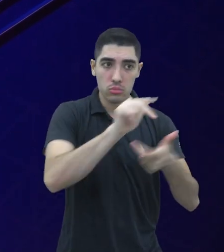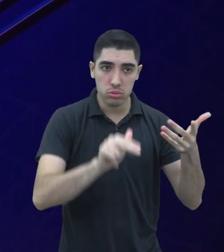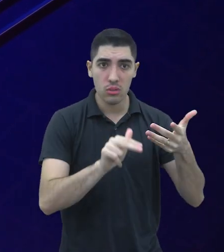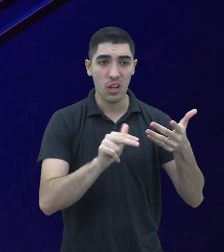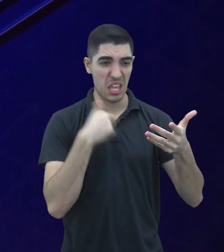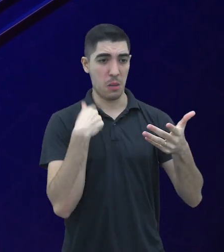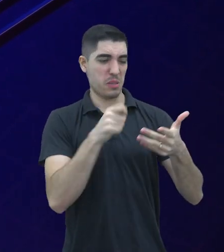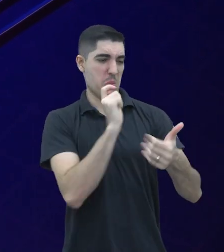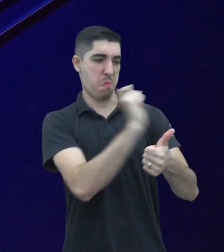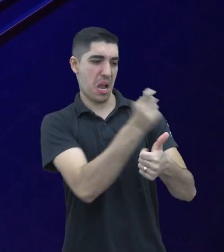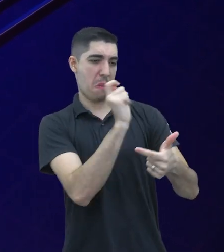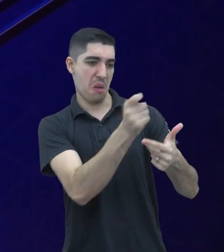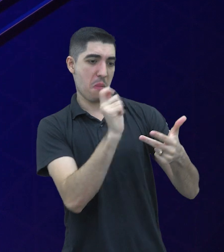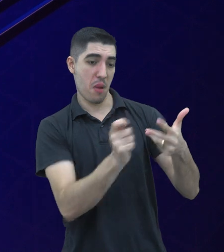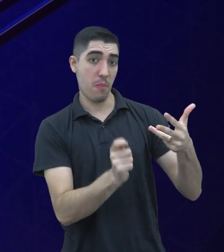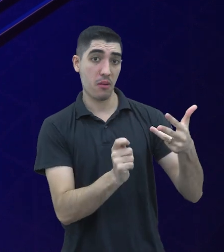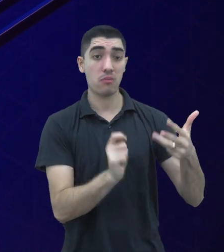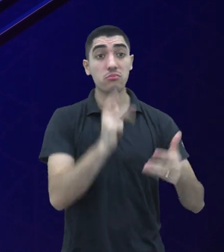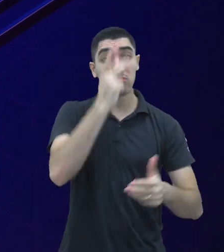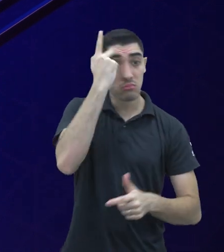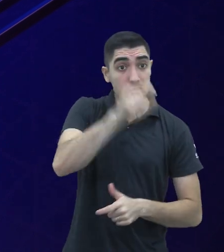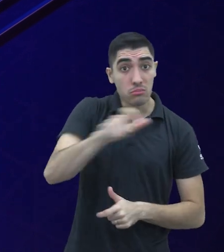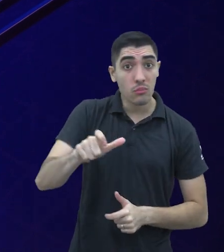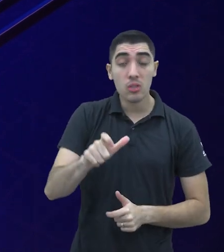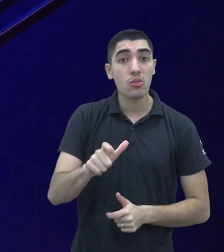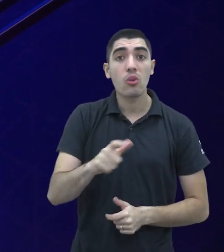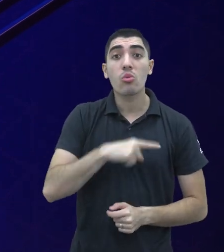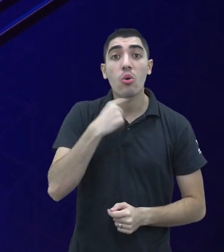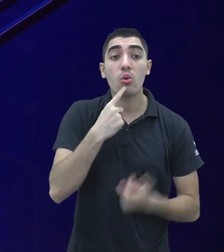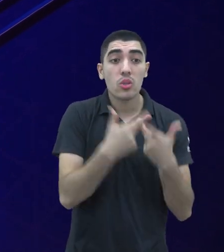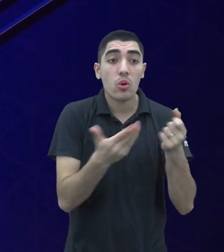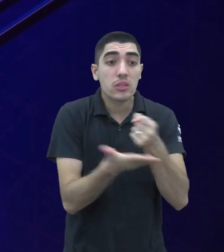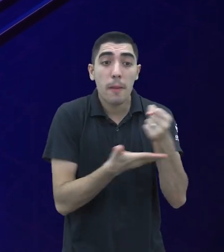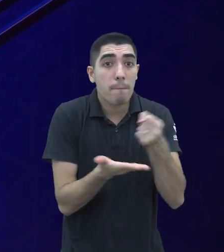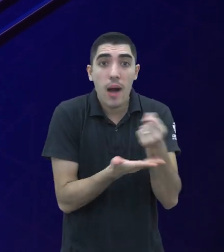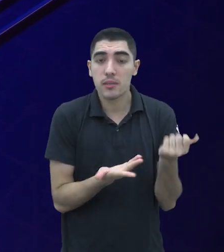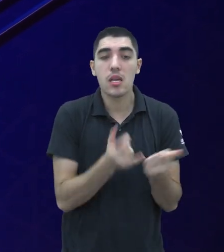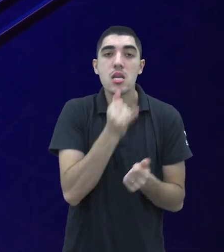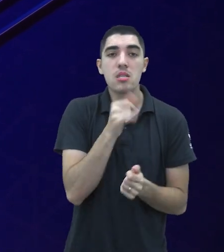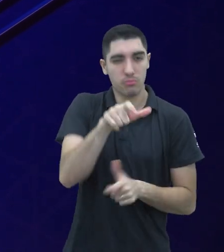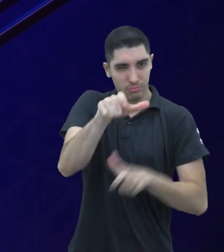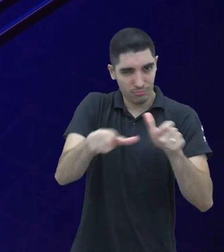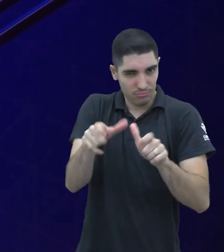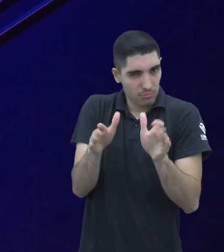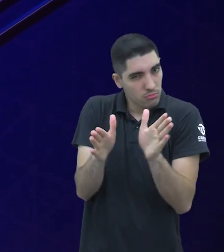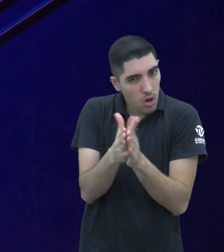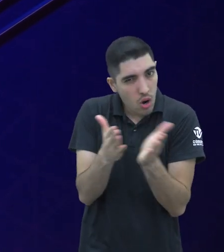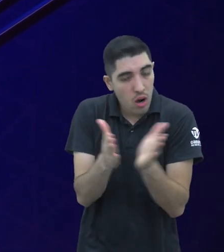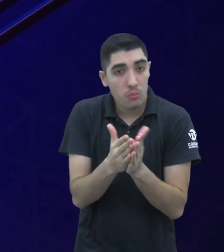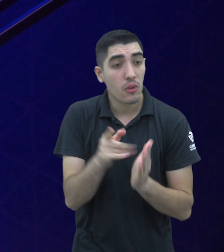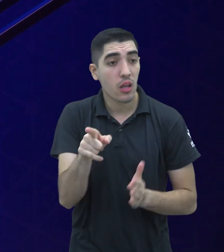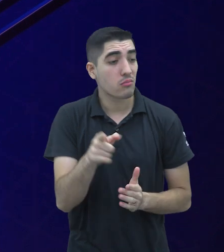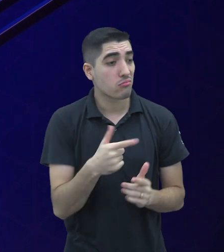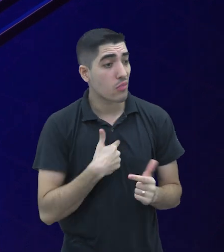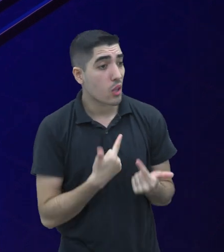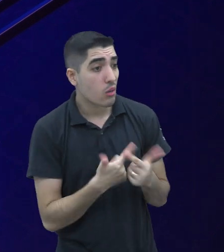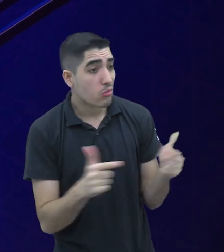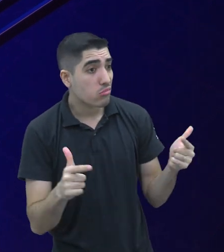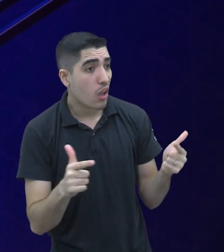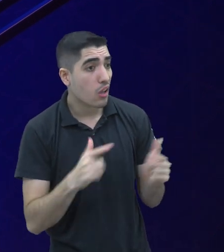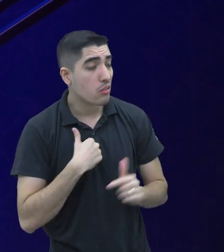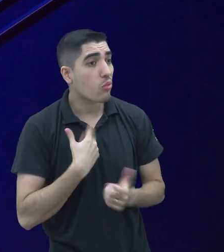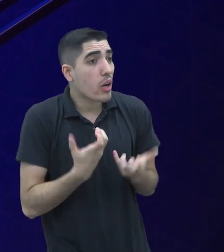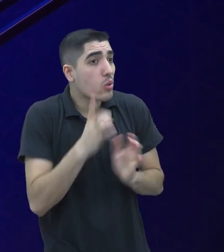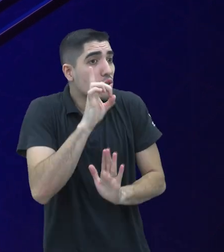pagar, você vai tirando das pessoas aquilo que é essencial. Então, as pessoas mais pobres acabam ficando